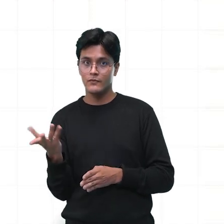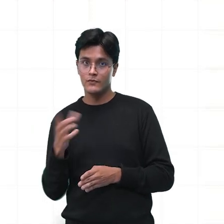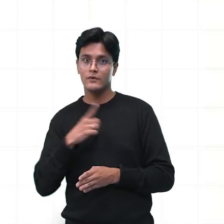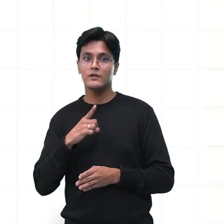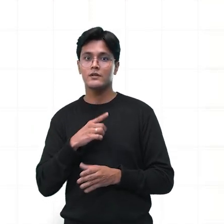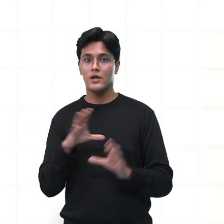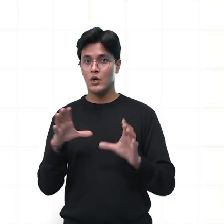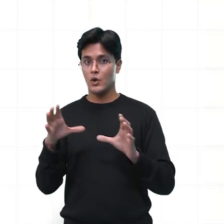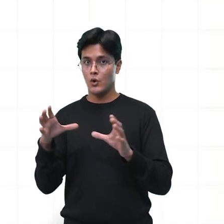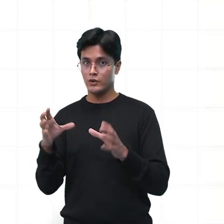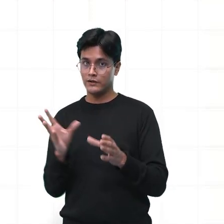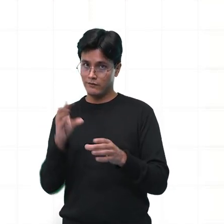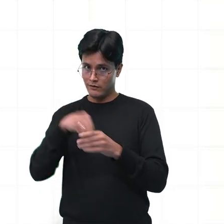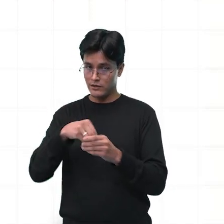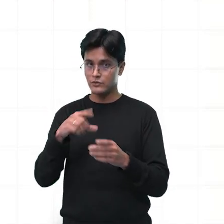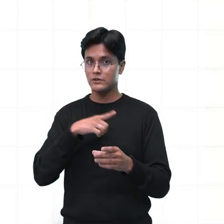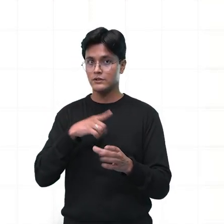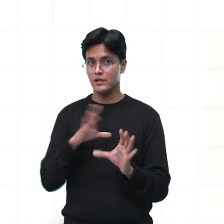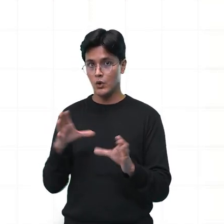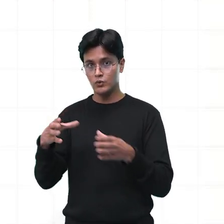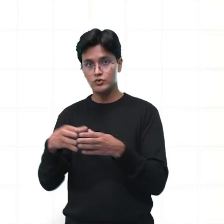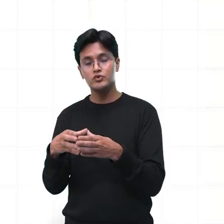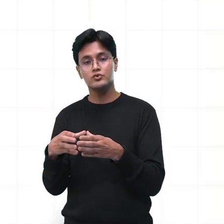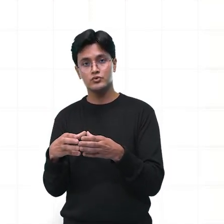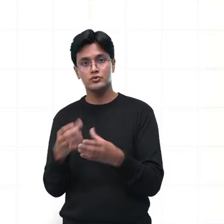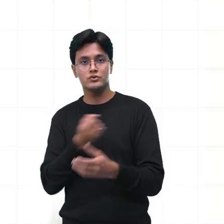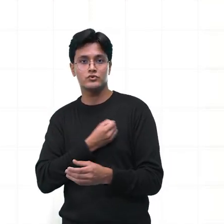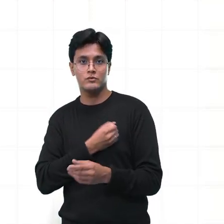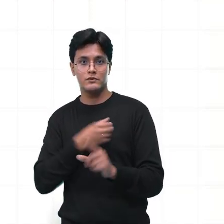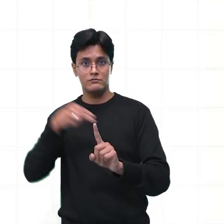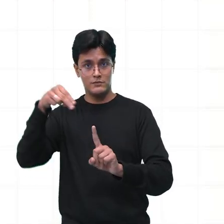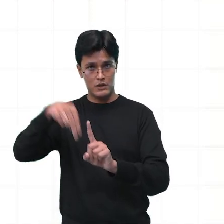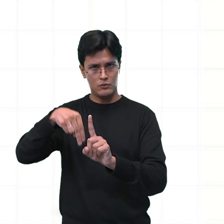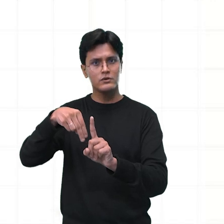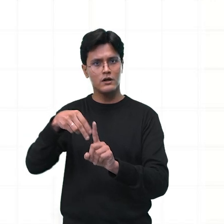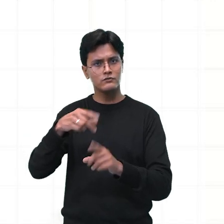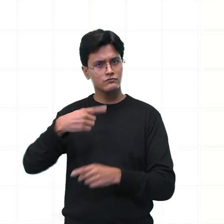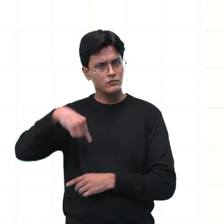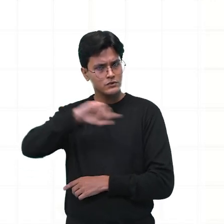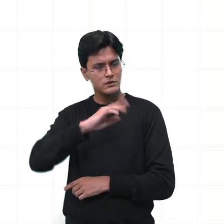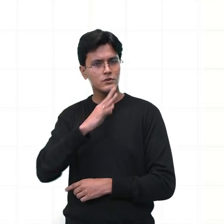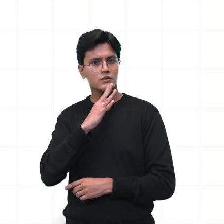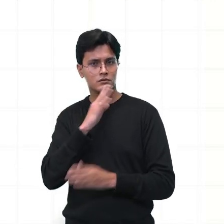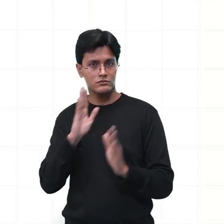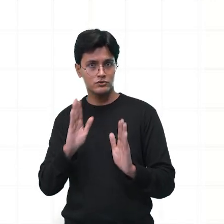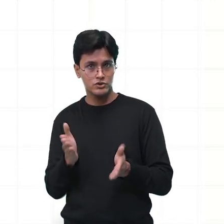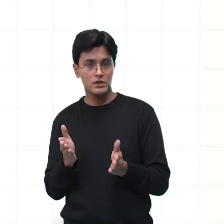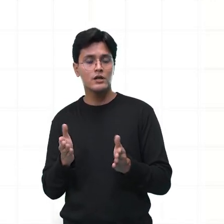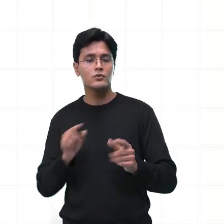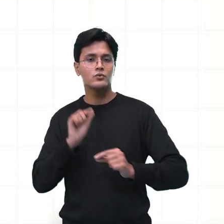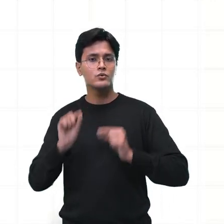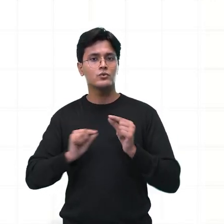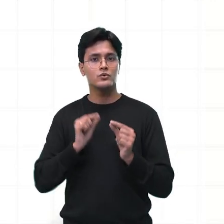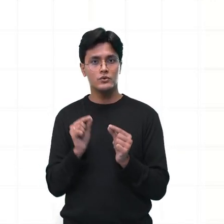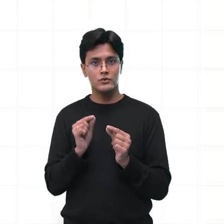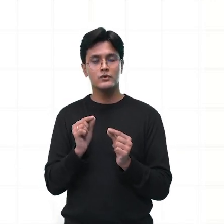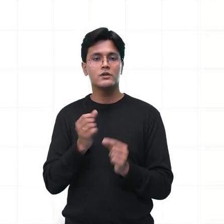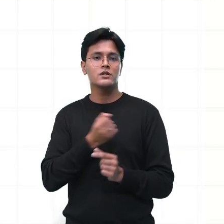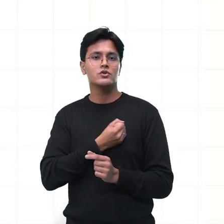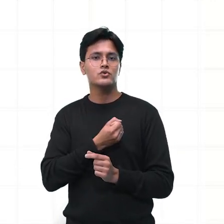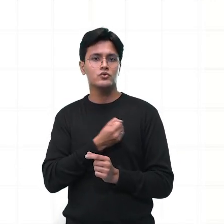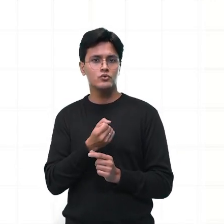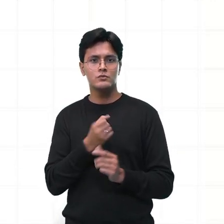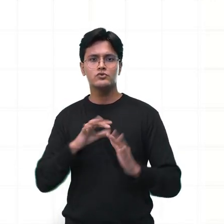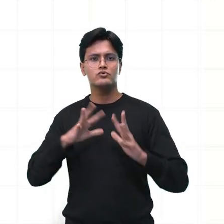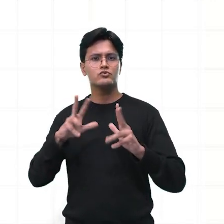pelo conjunto dos números naturais, tá? Que são os que vocês conhecem até aqui. Quem são os números naturais? São todos os